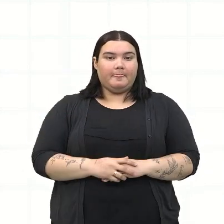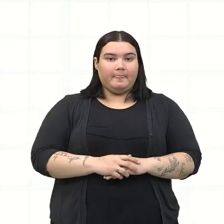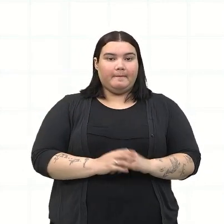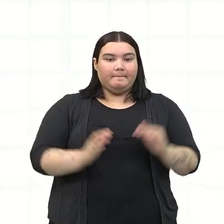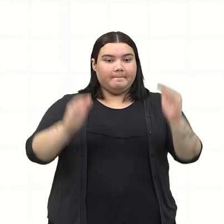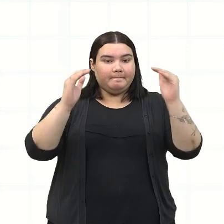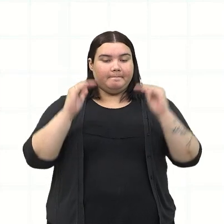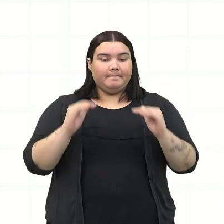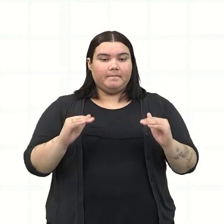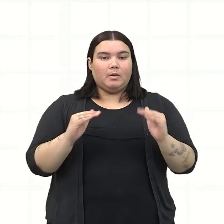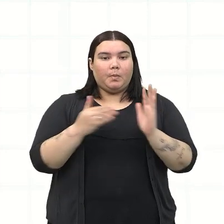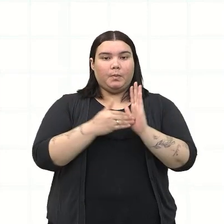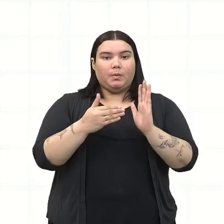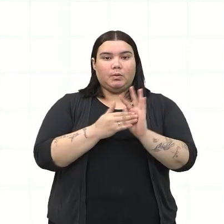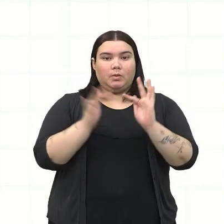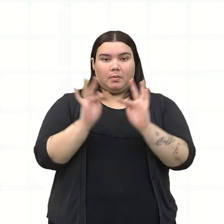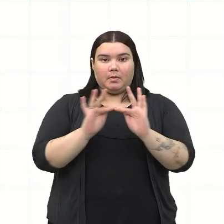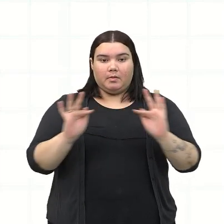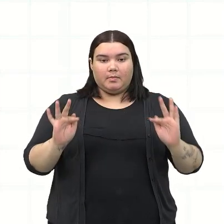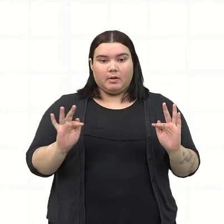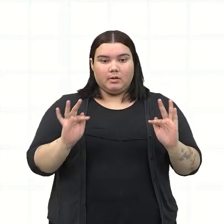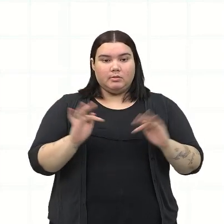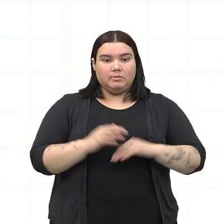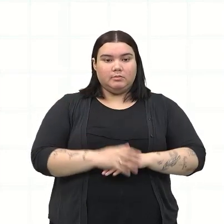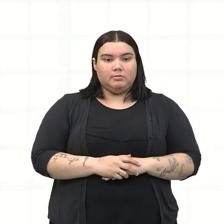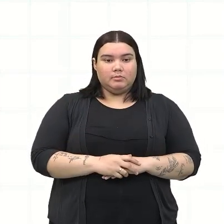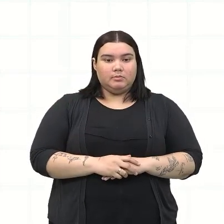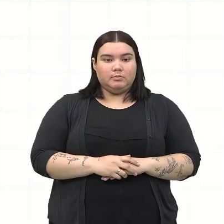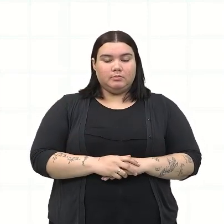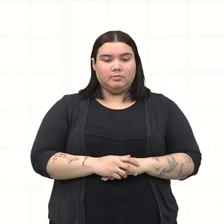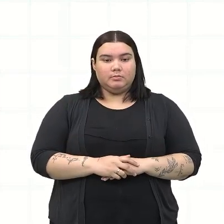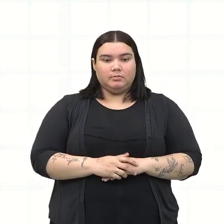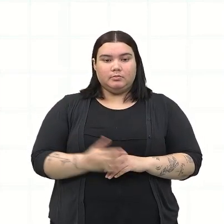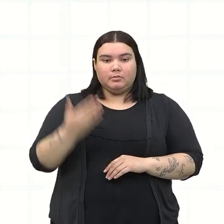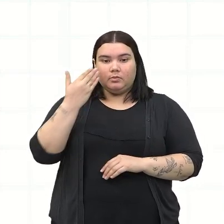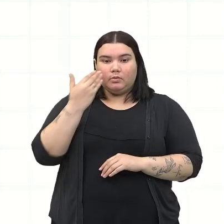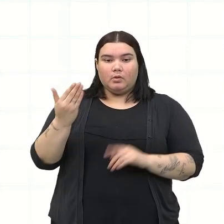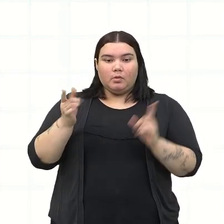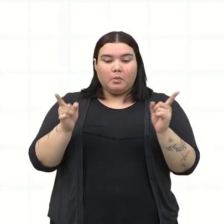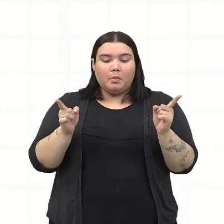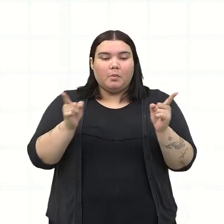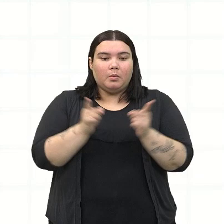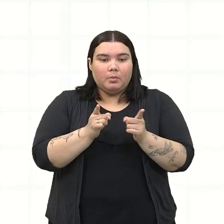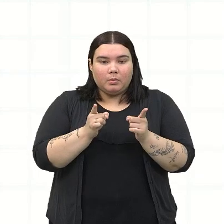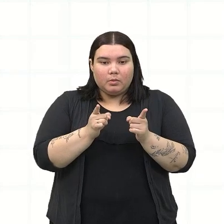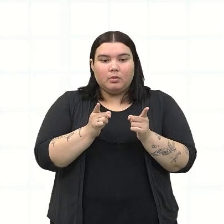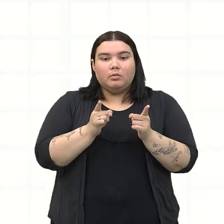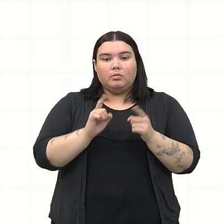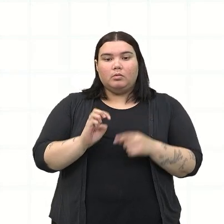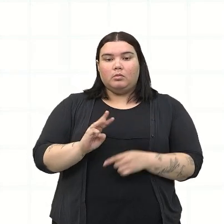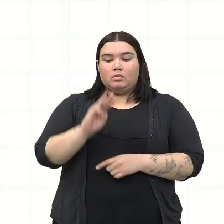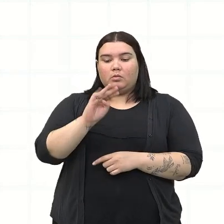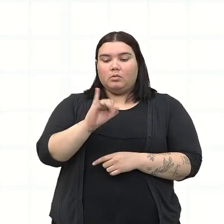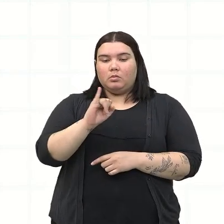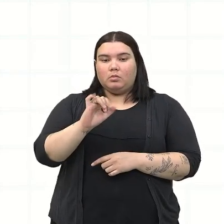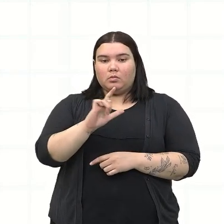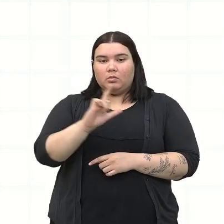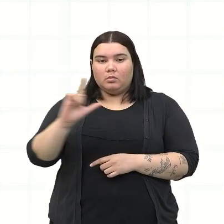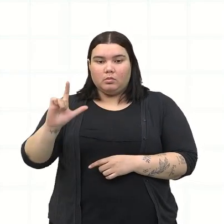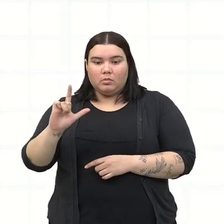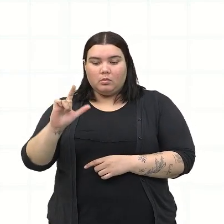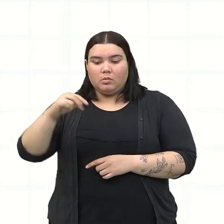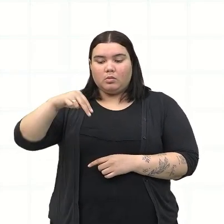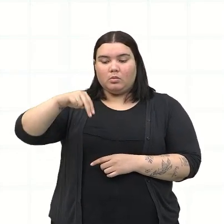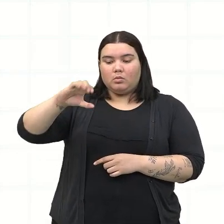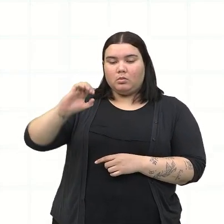a doctor. I won't be a doctor. Essa aqui é a contração de will